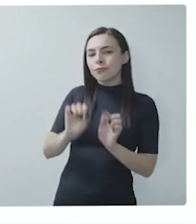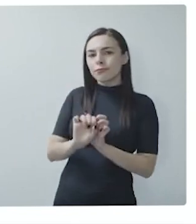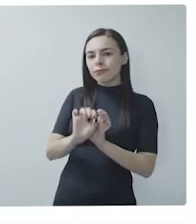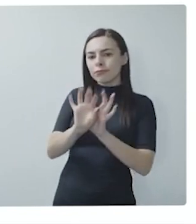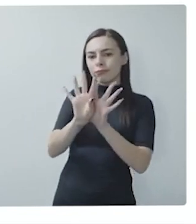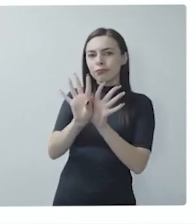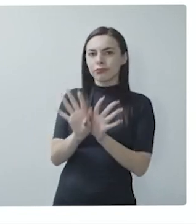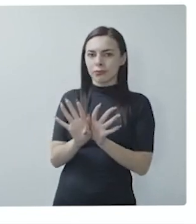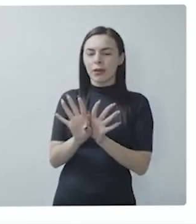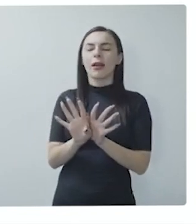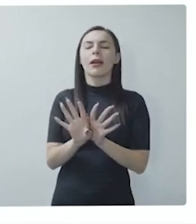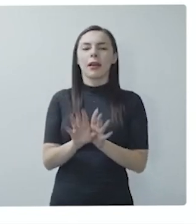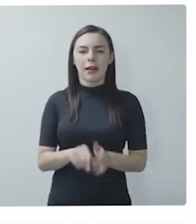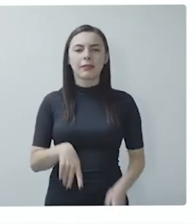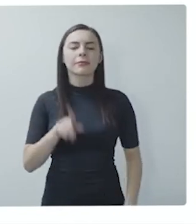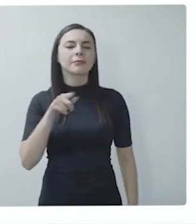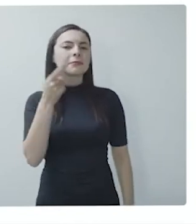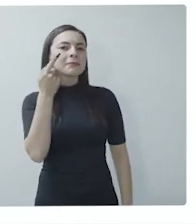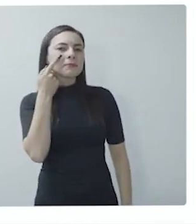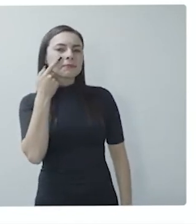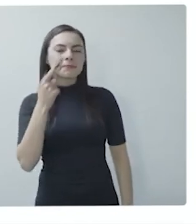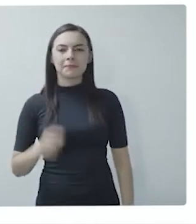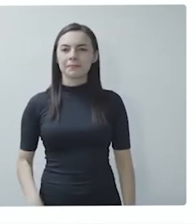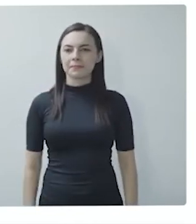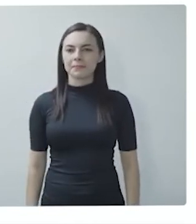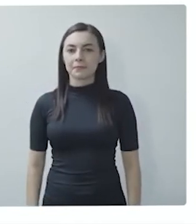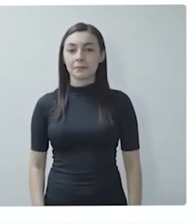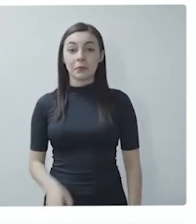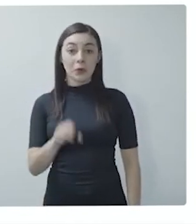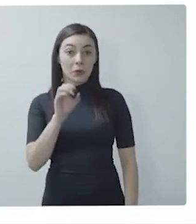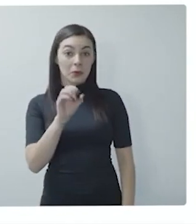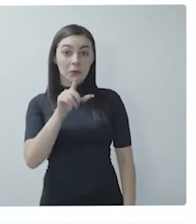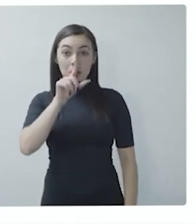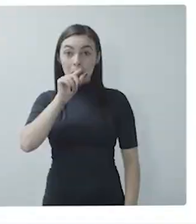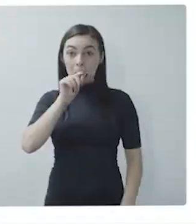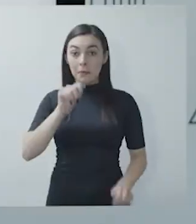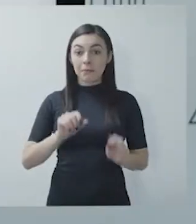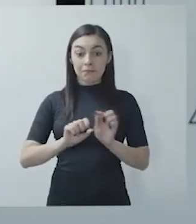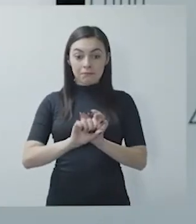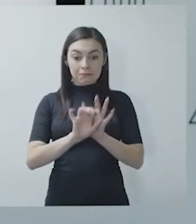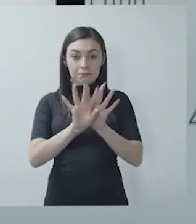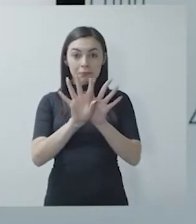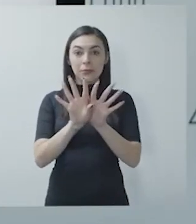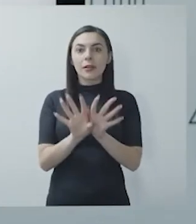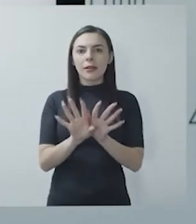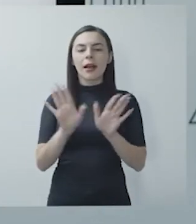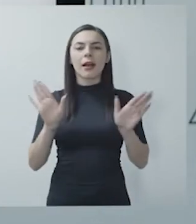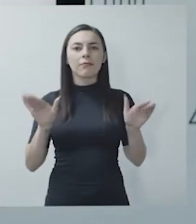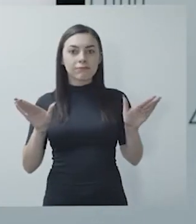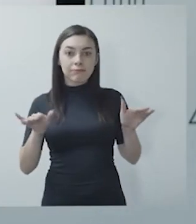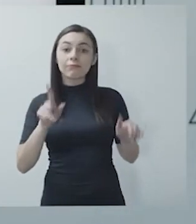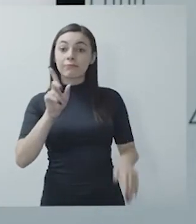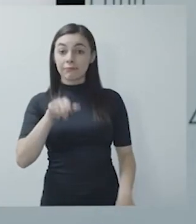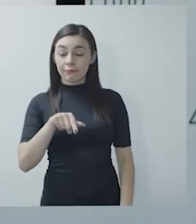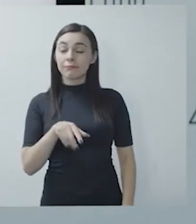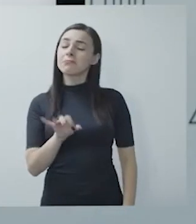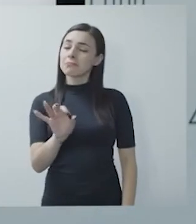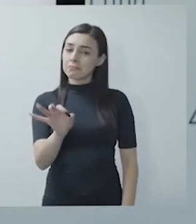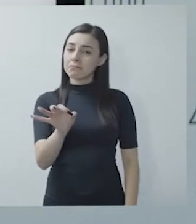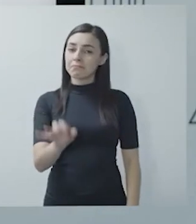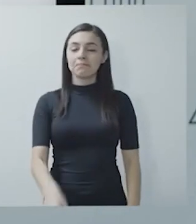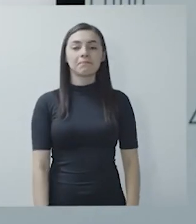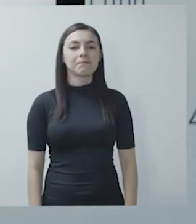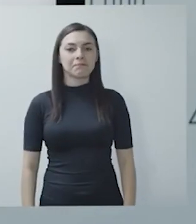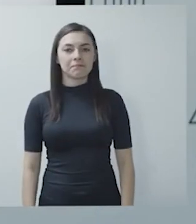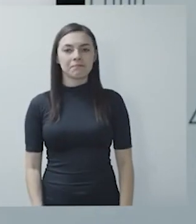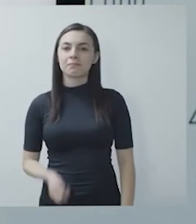Pavão. Pavão, vamos ver. O pavão é um pássaro. Isso mesmo.